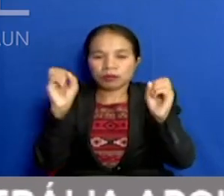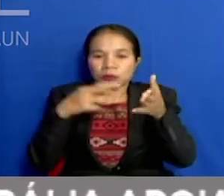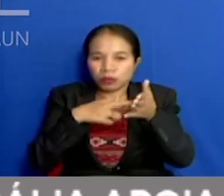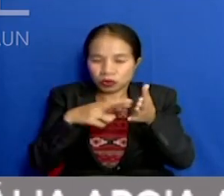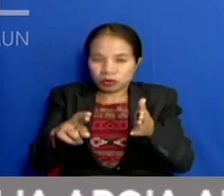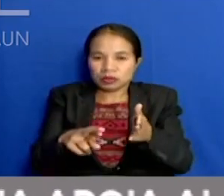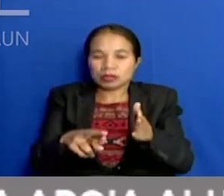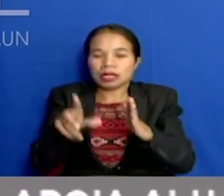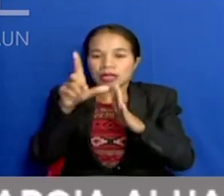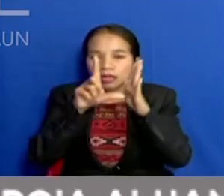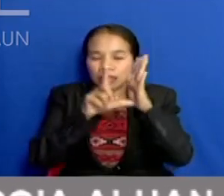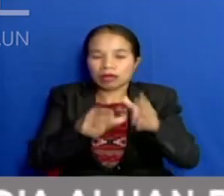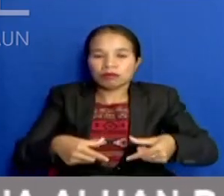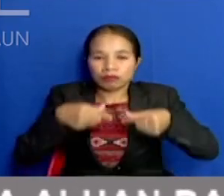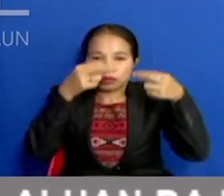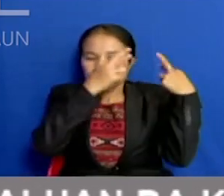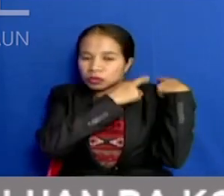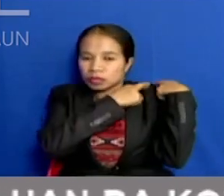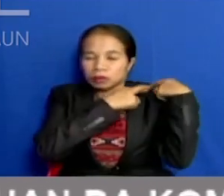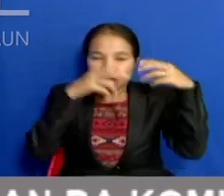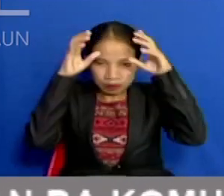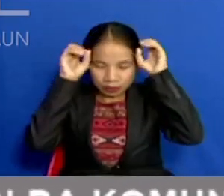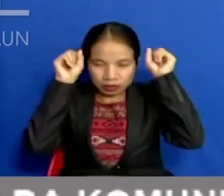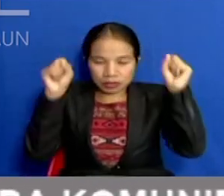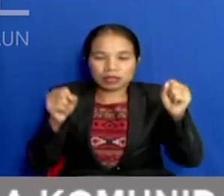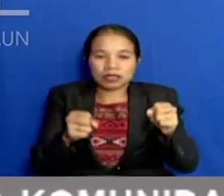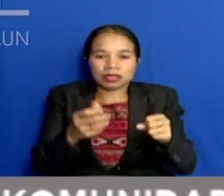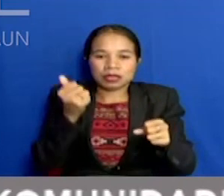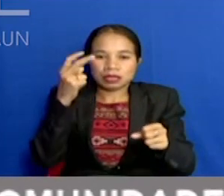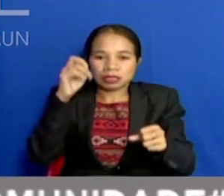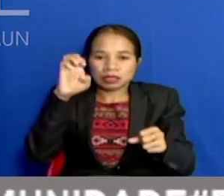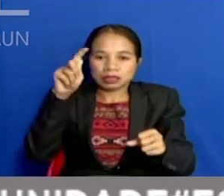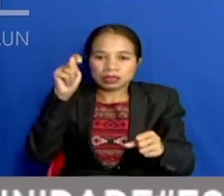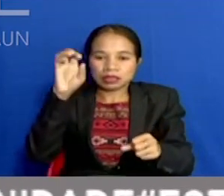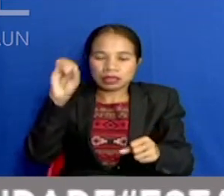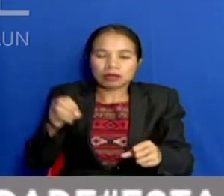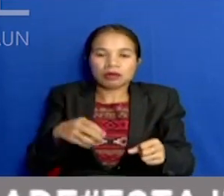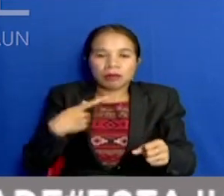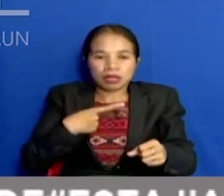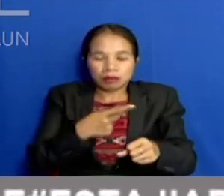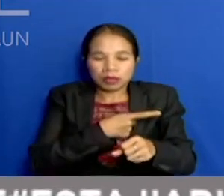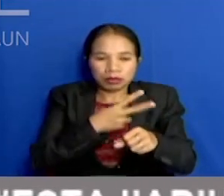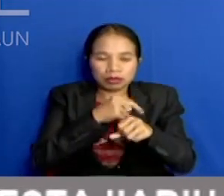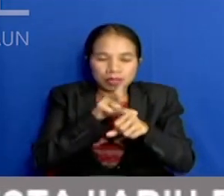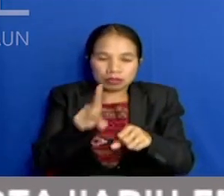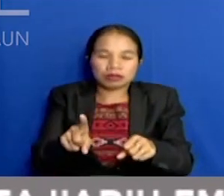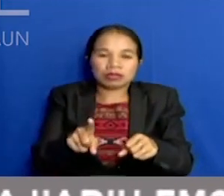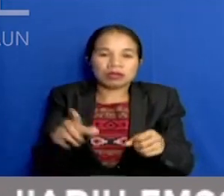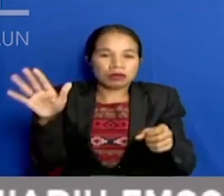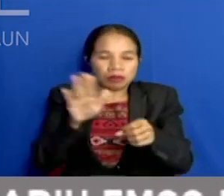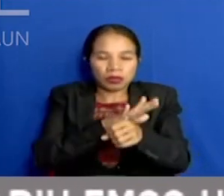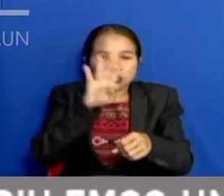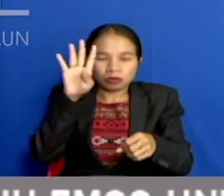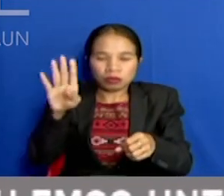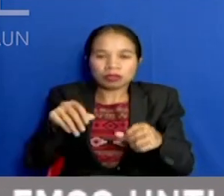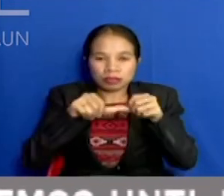foi competência, toma o presidente da República. Do Irã Seto, Parlamento Nacional concluiu na quarta sessão legislativa. No